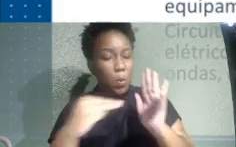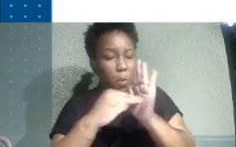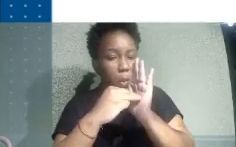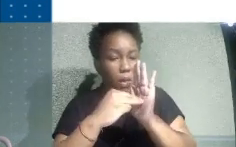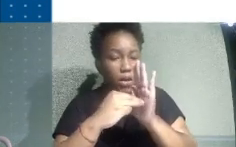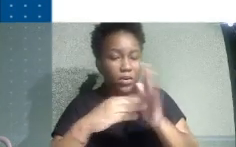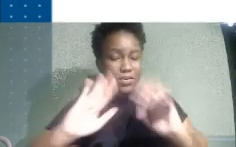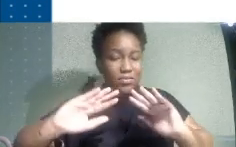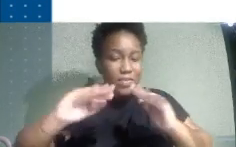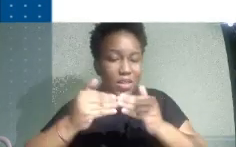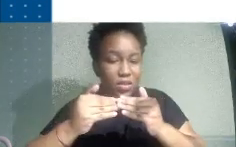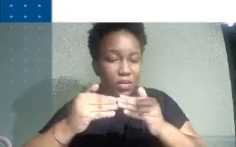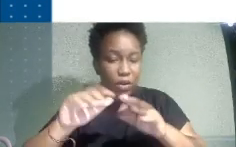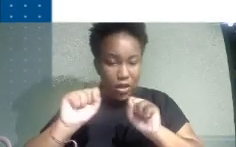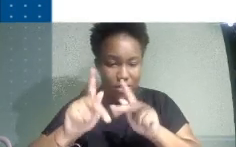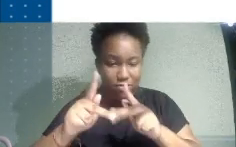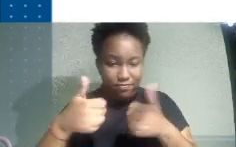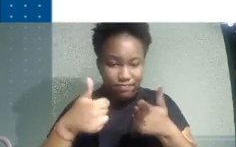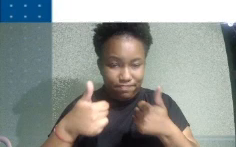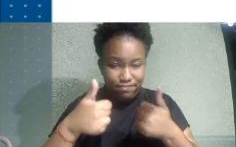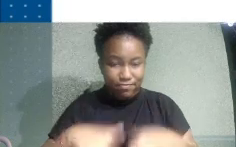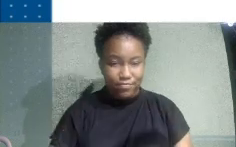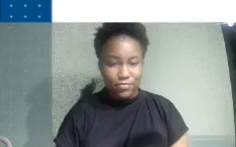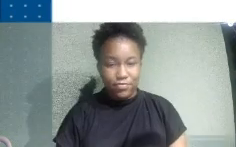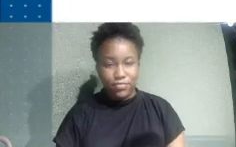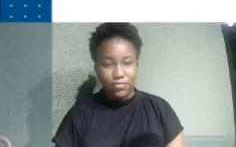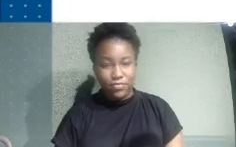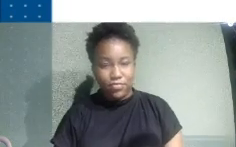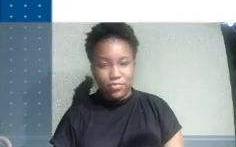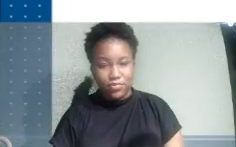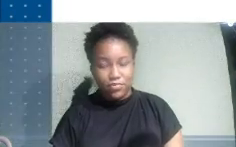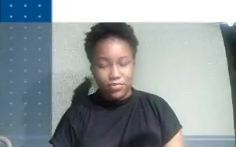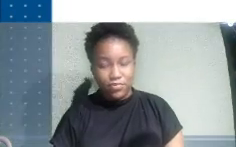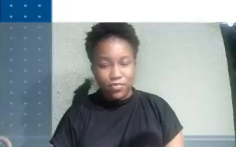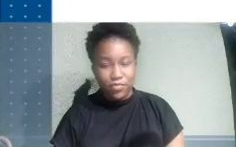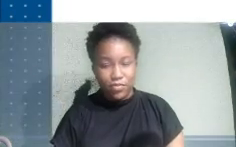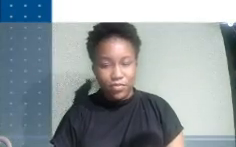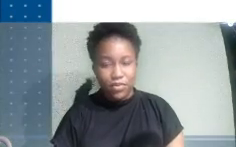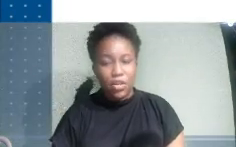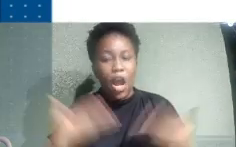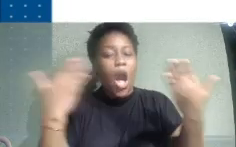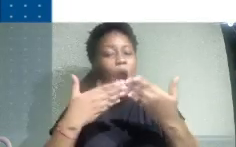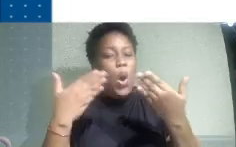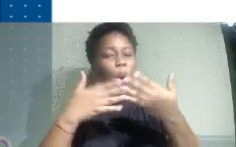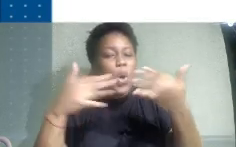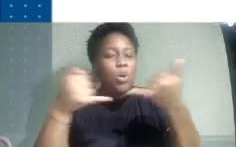específico, ok? Com relação aos condutores elétricos, pessoal,